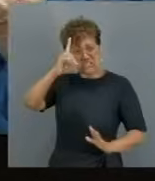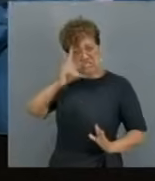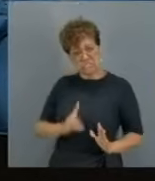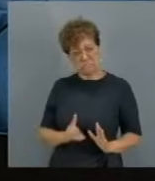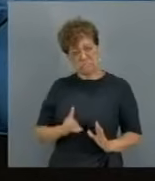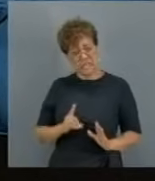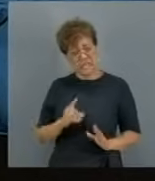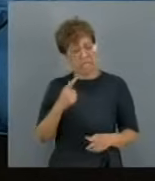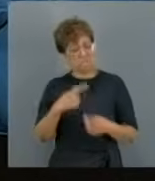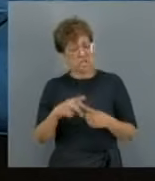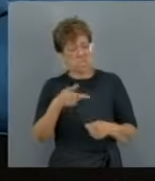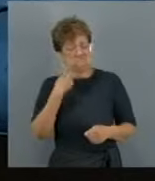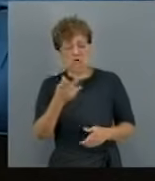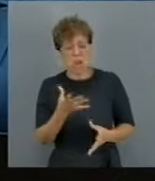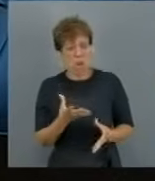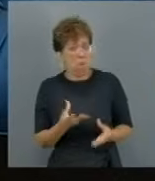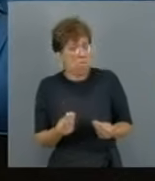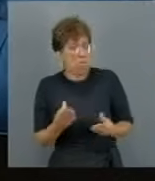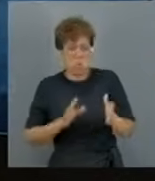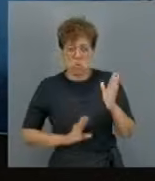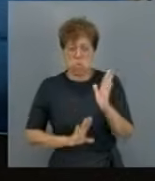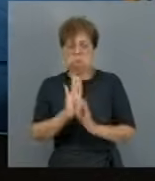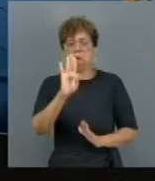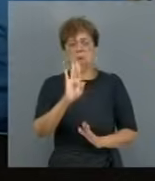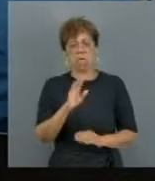excedeu na hora em que se posicionou.